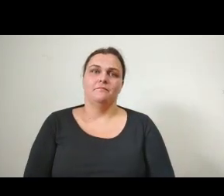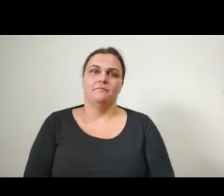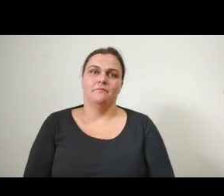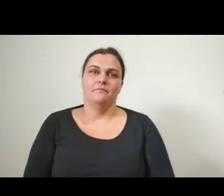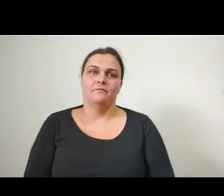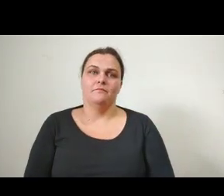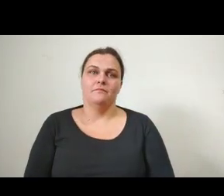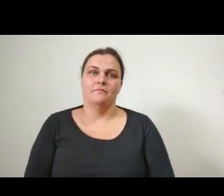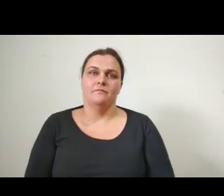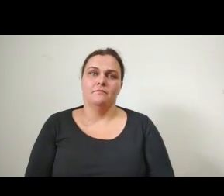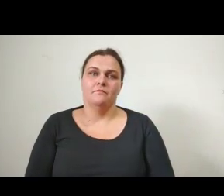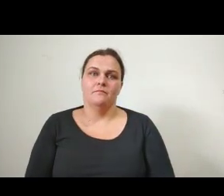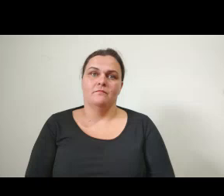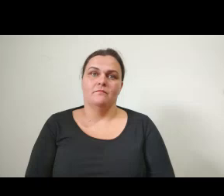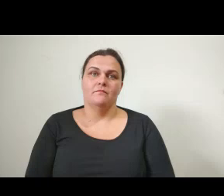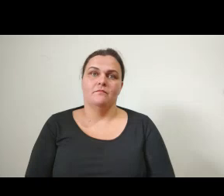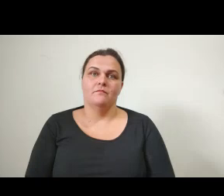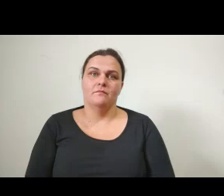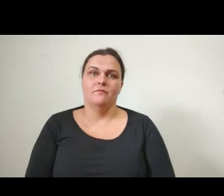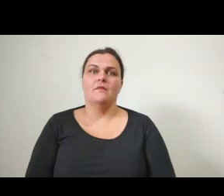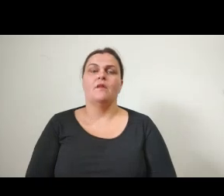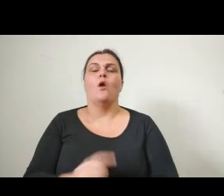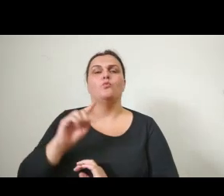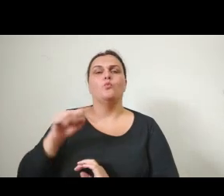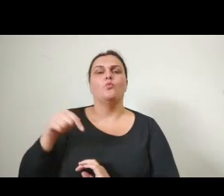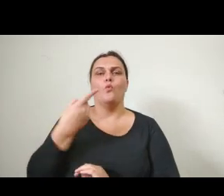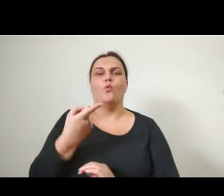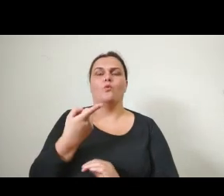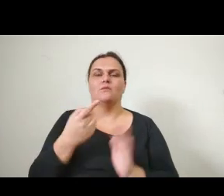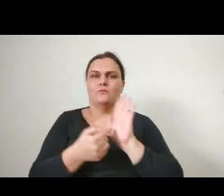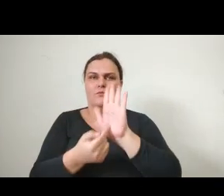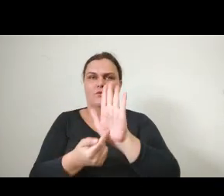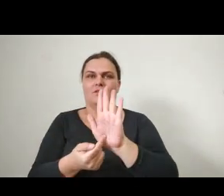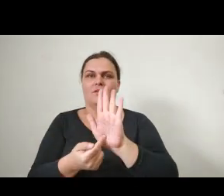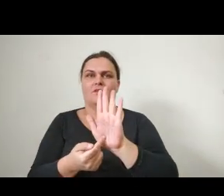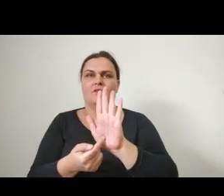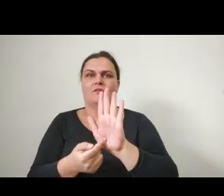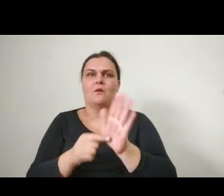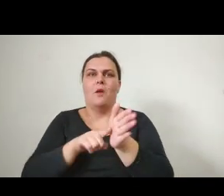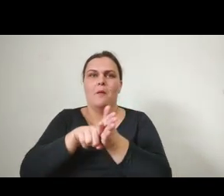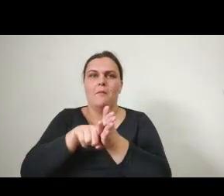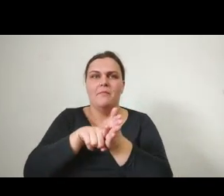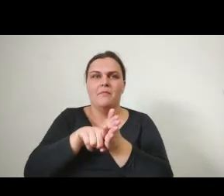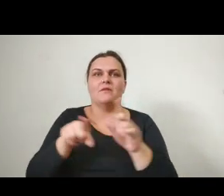Aqui um outro estudo sobre mudanças, né, na distribuição geográfica de espécies.